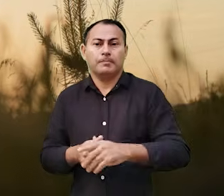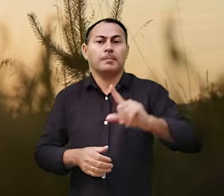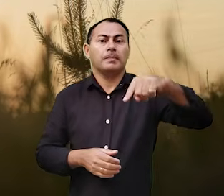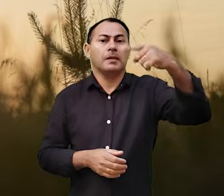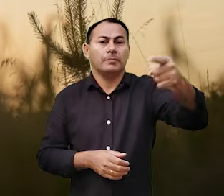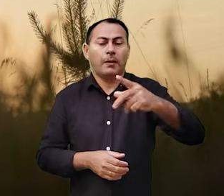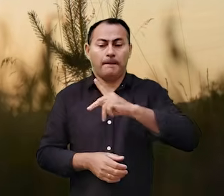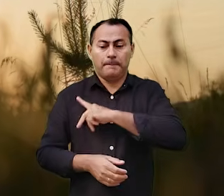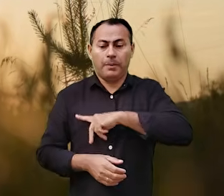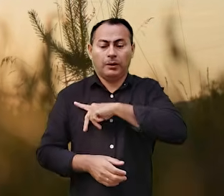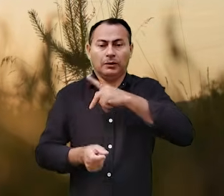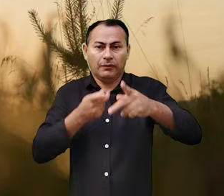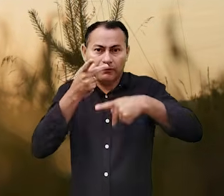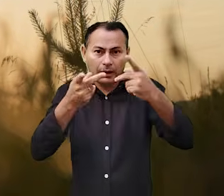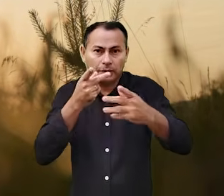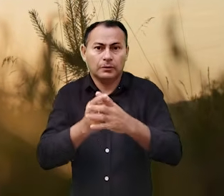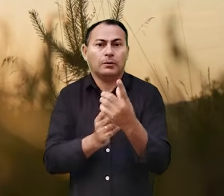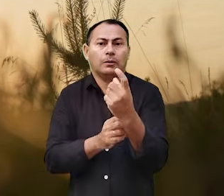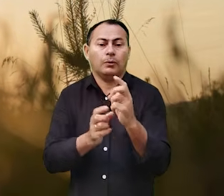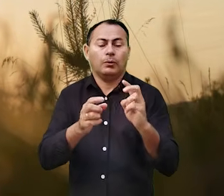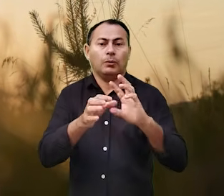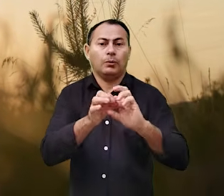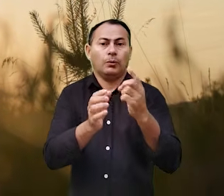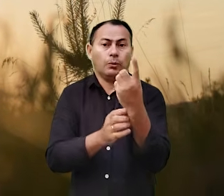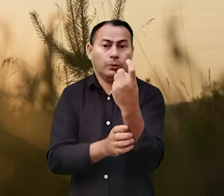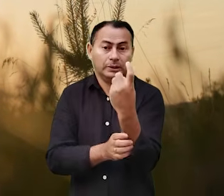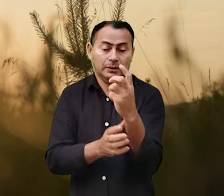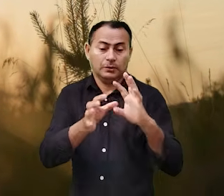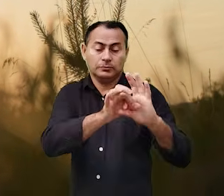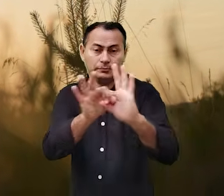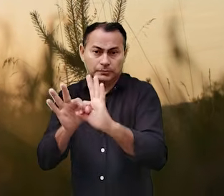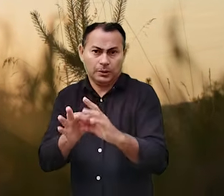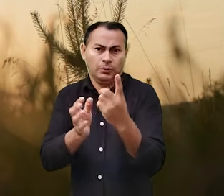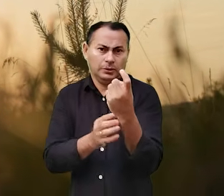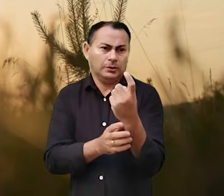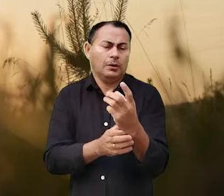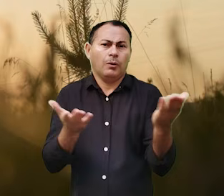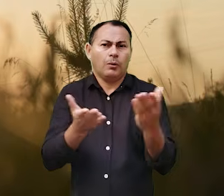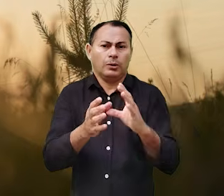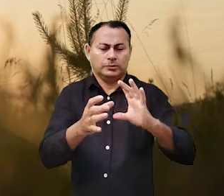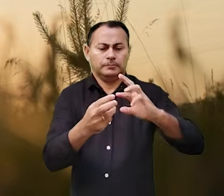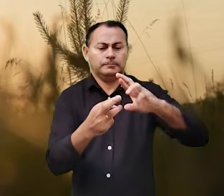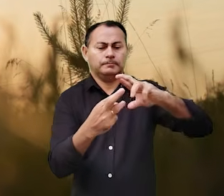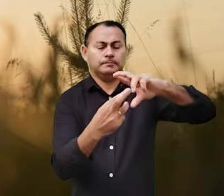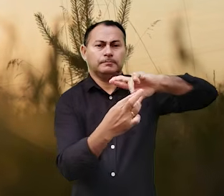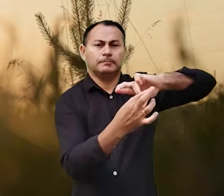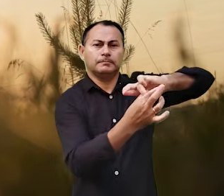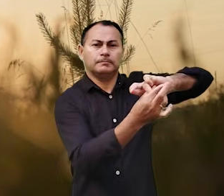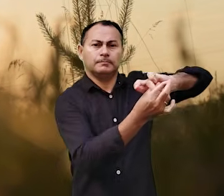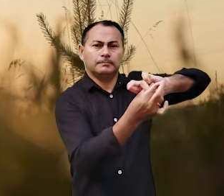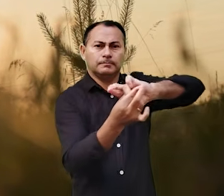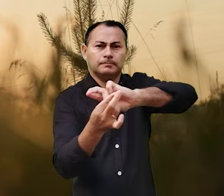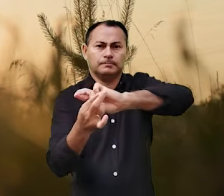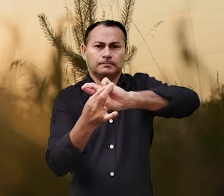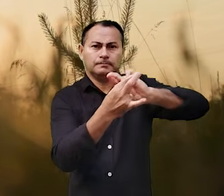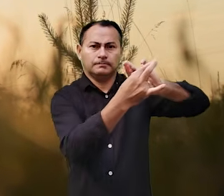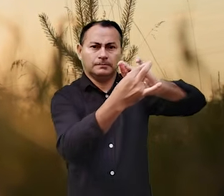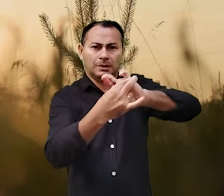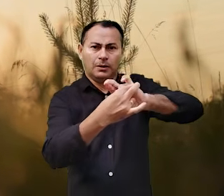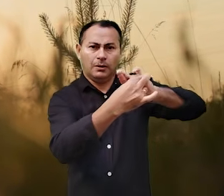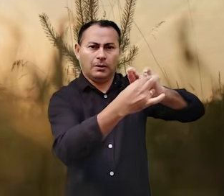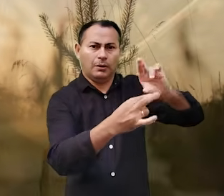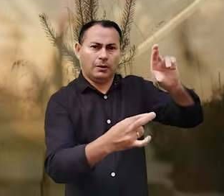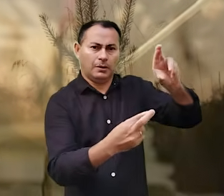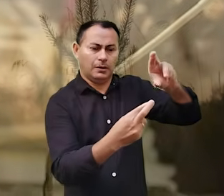12. Depois, Paulo falou sobre unidade. Hoje em dia, o ecumenismo, ou movimento ecumênico, tem